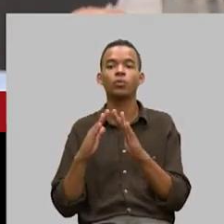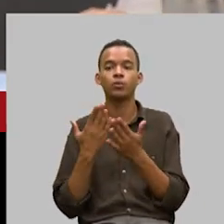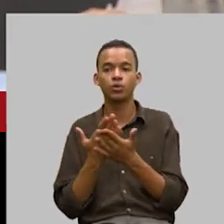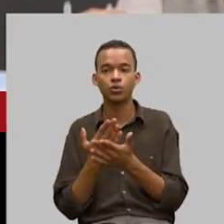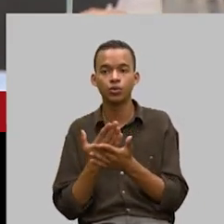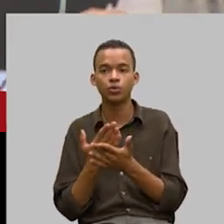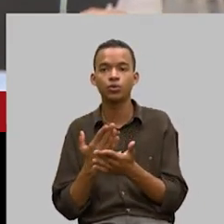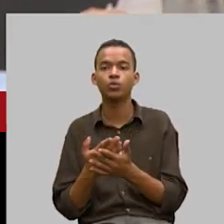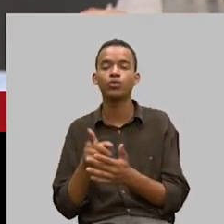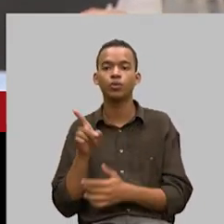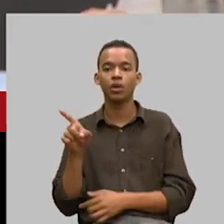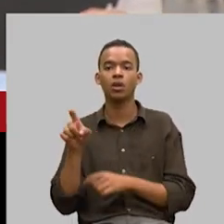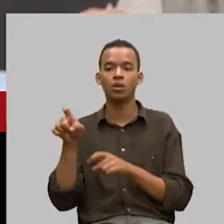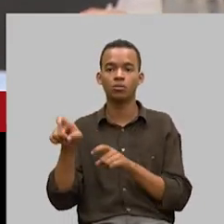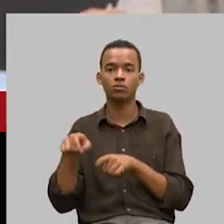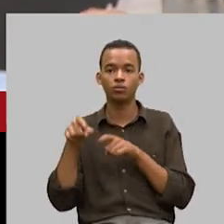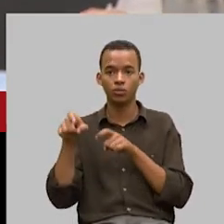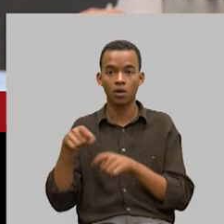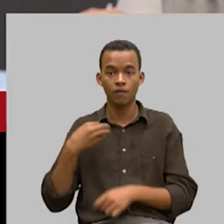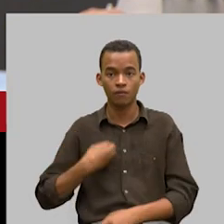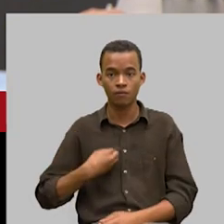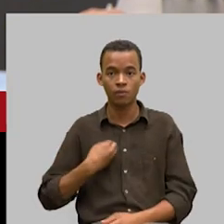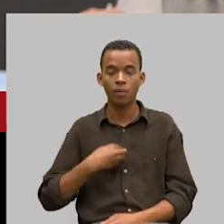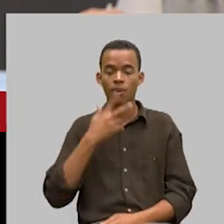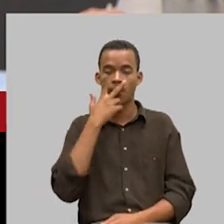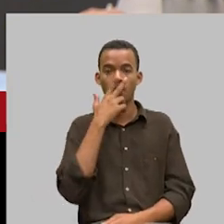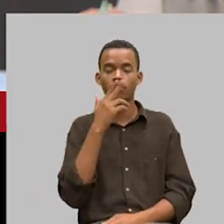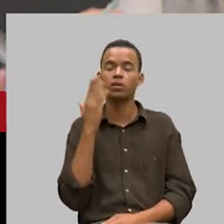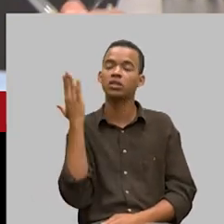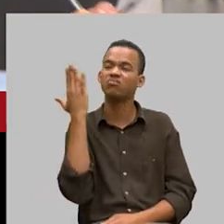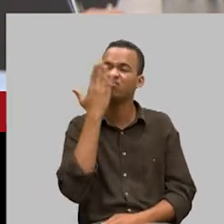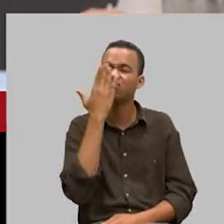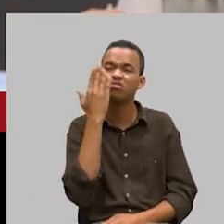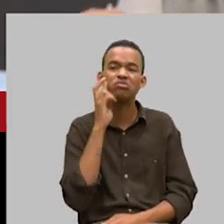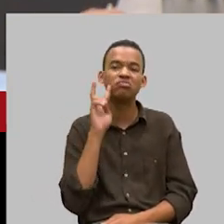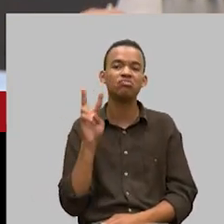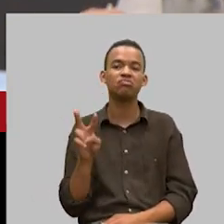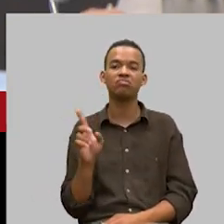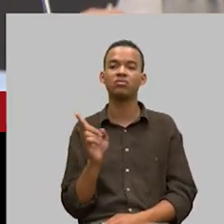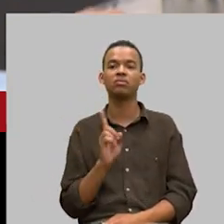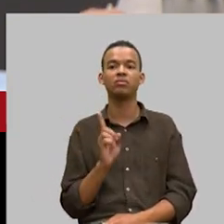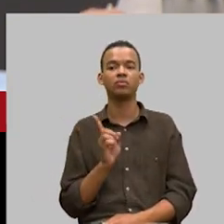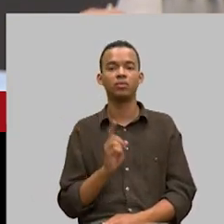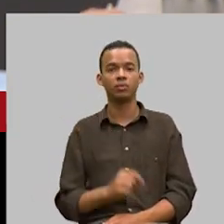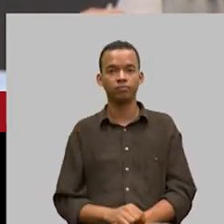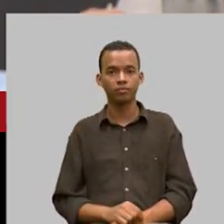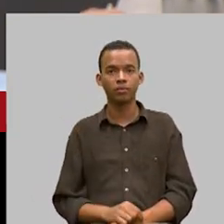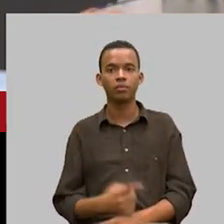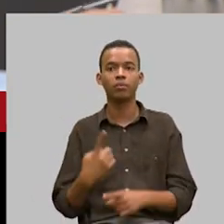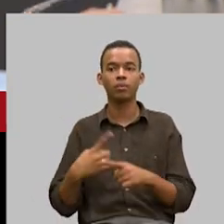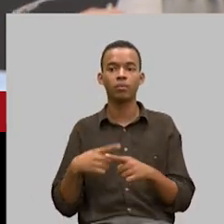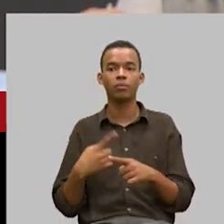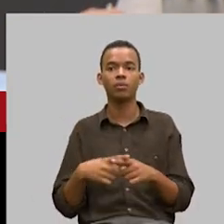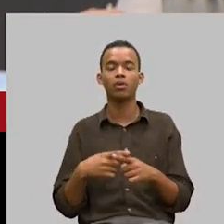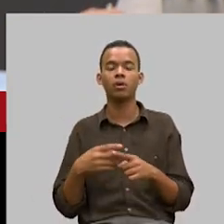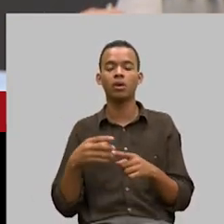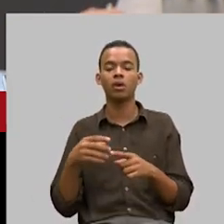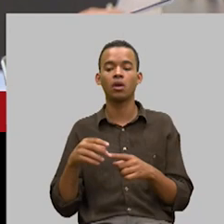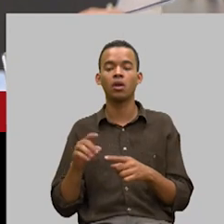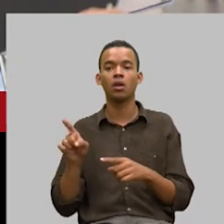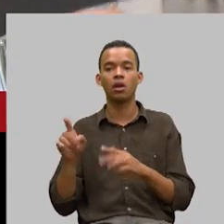Principalmente quando você nuclea essas escolas da educação infantil com uma sede Urbana eh